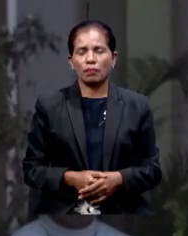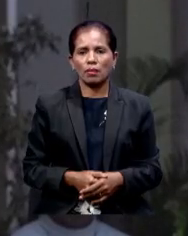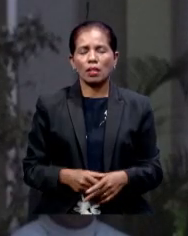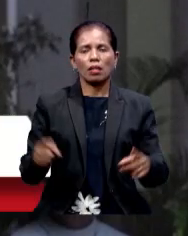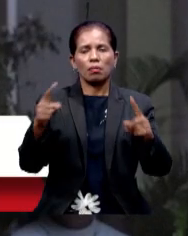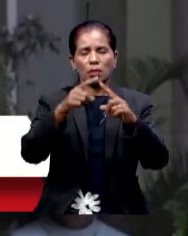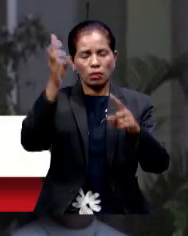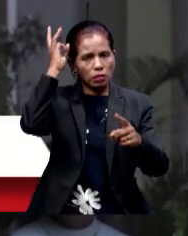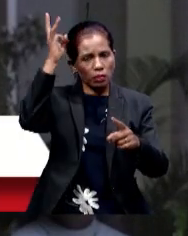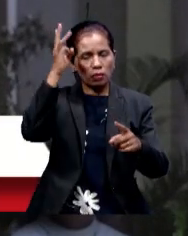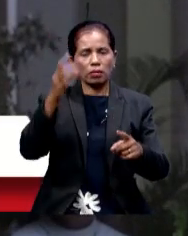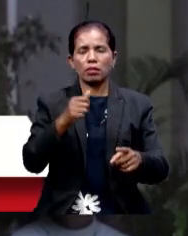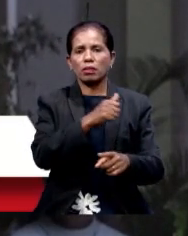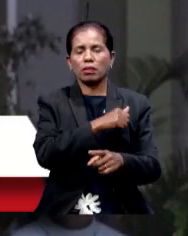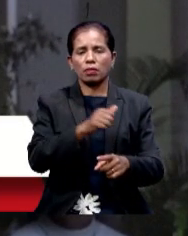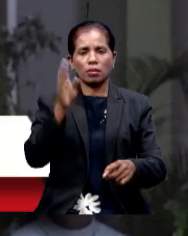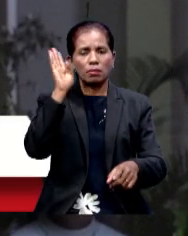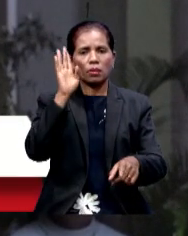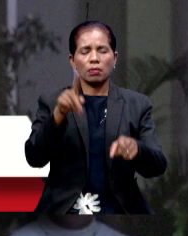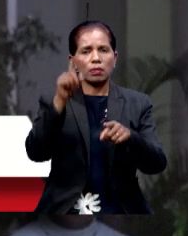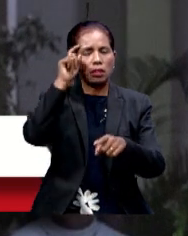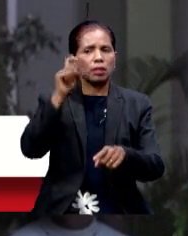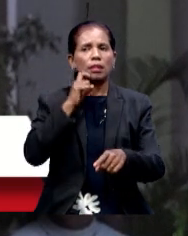preocupação deve mão bossa, nada oriental.